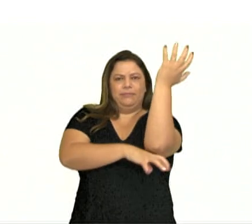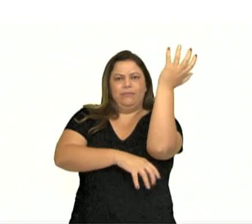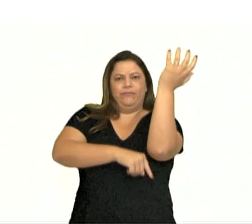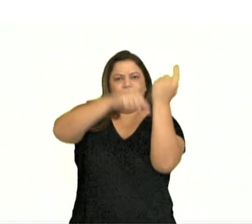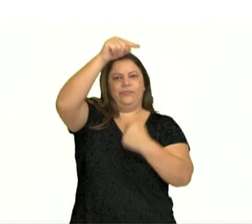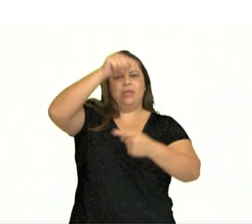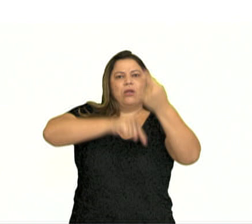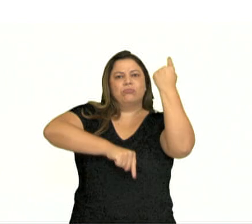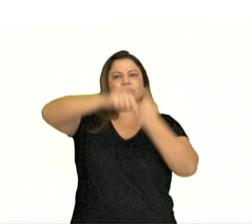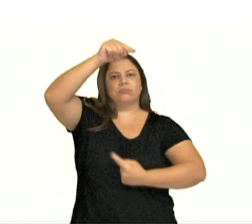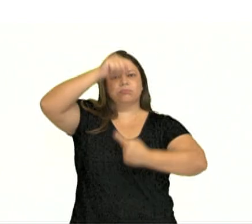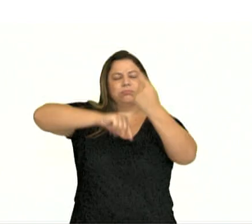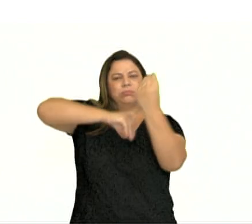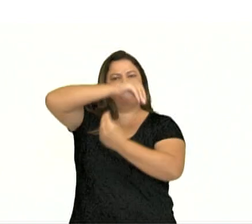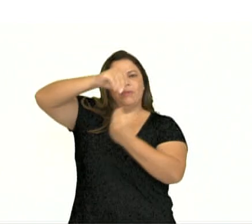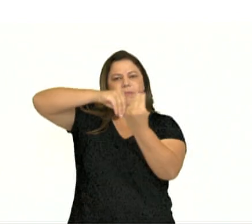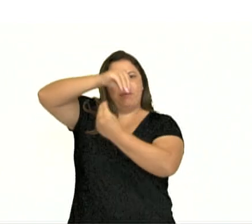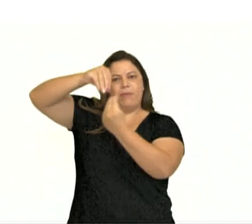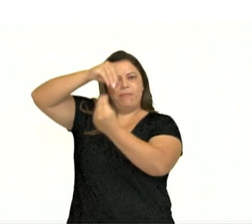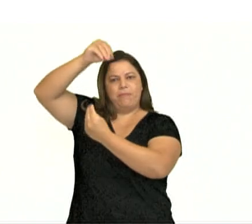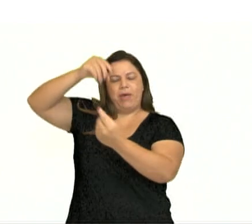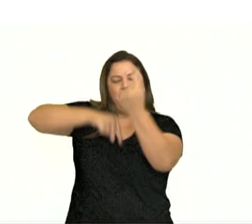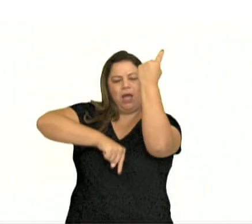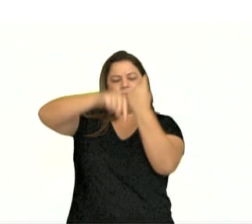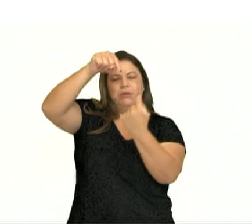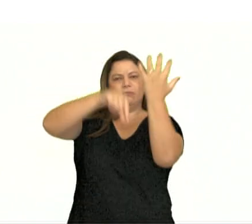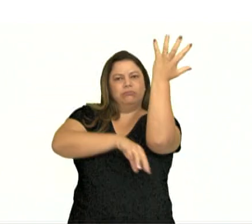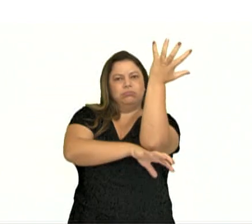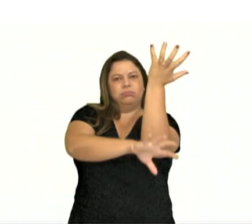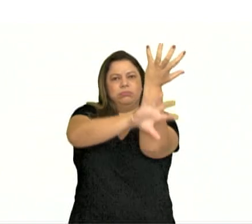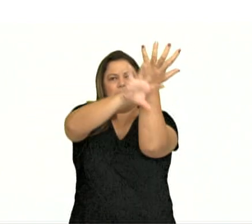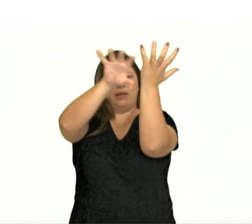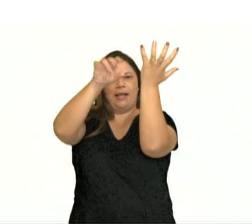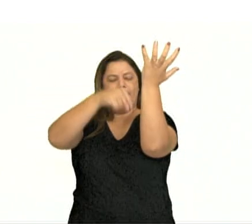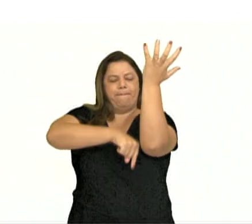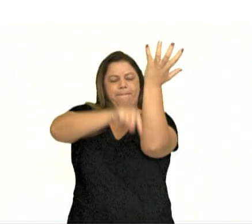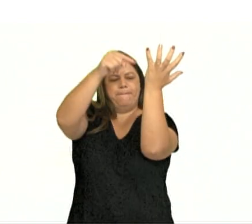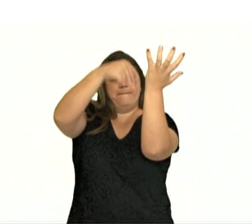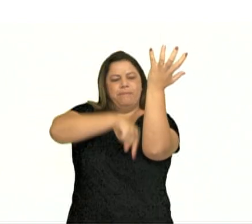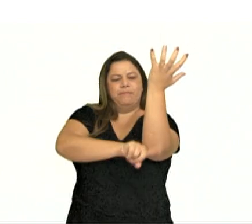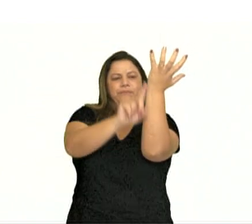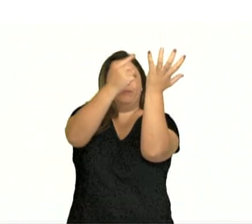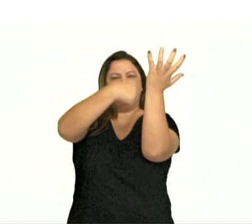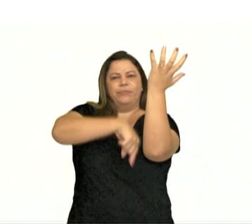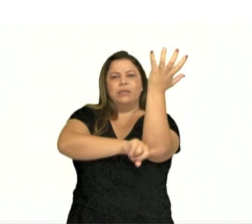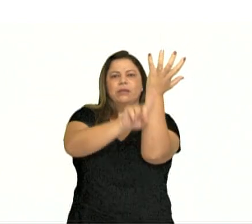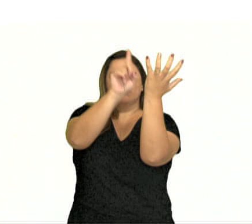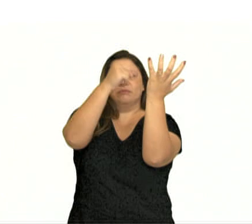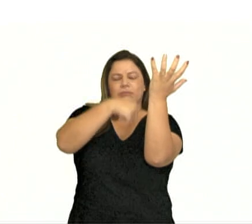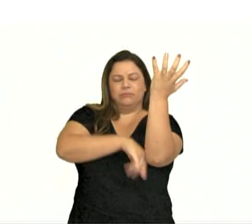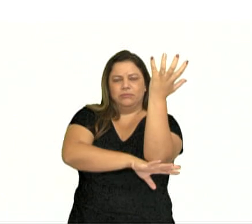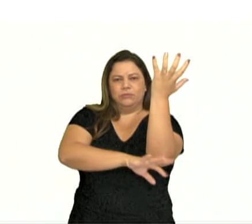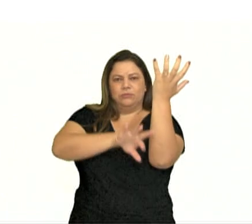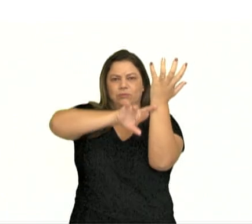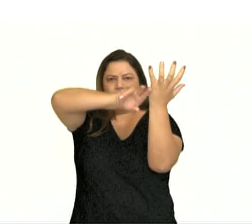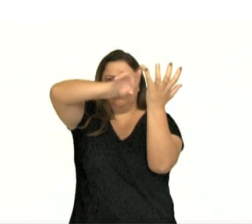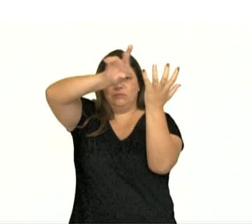planta, caule, galhos, folhas, flores e frutos.